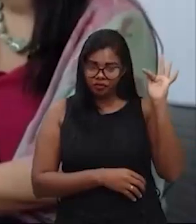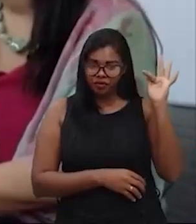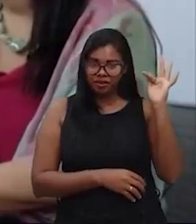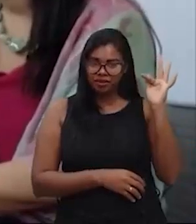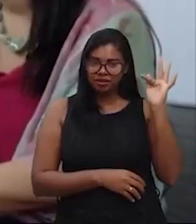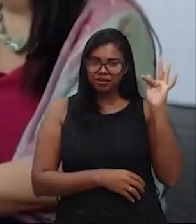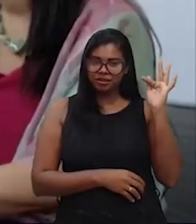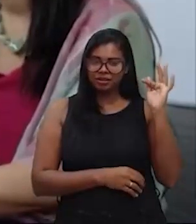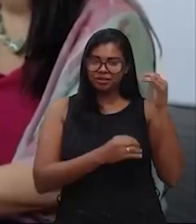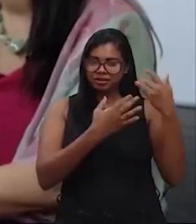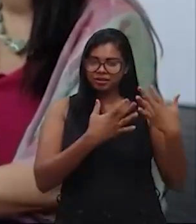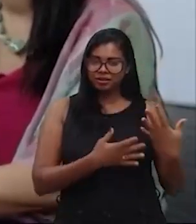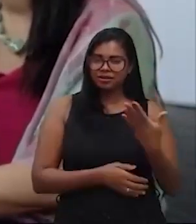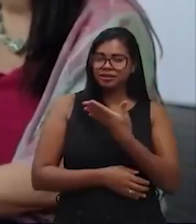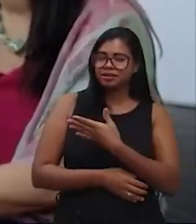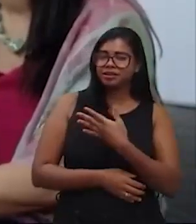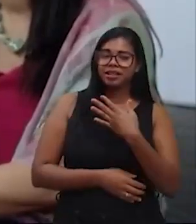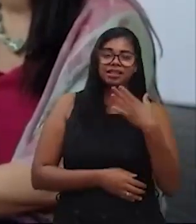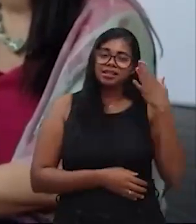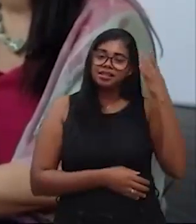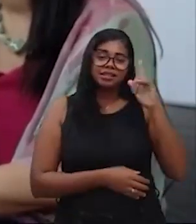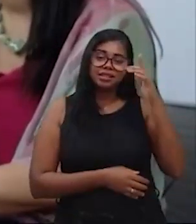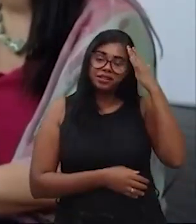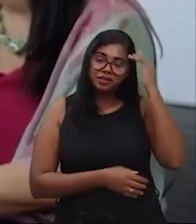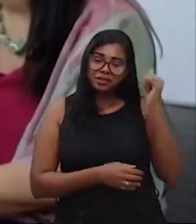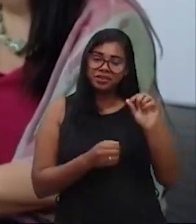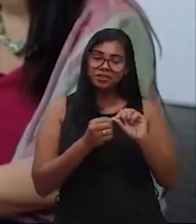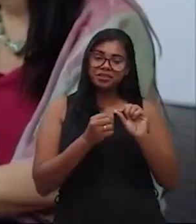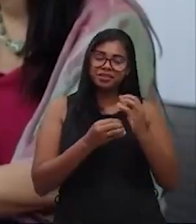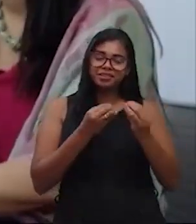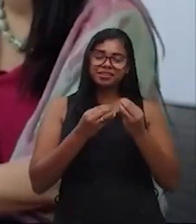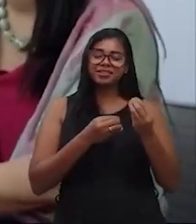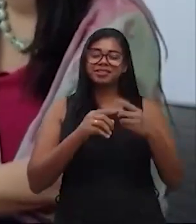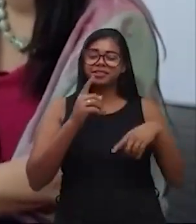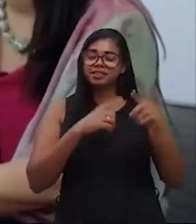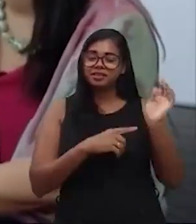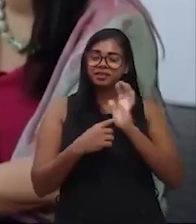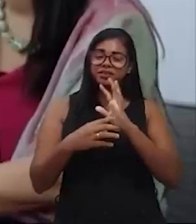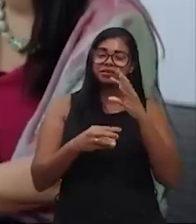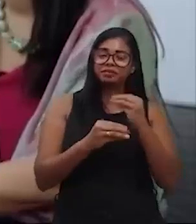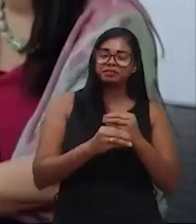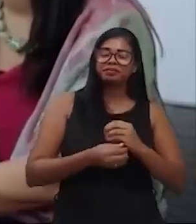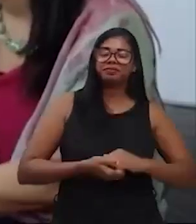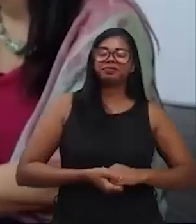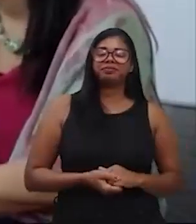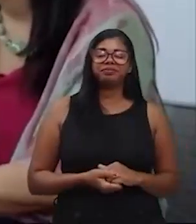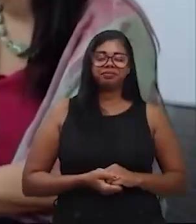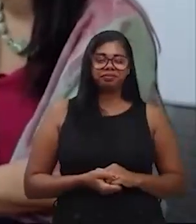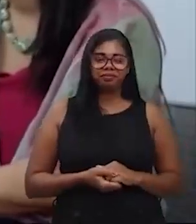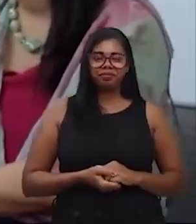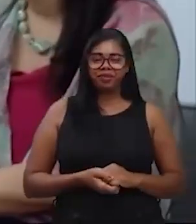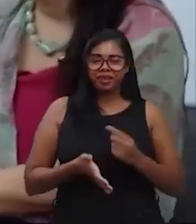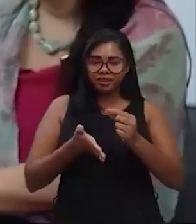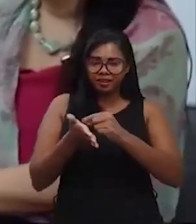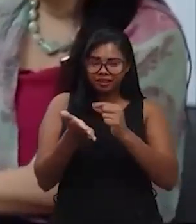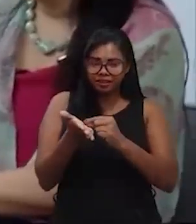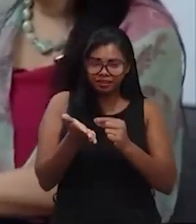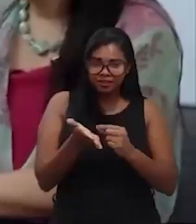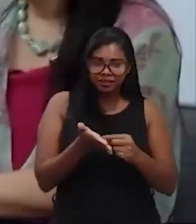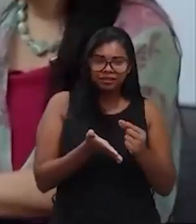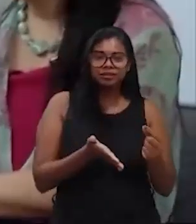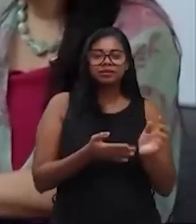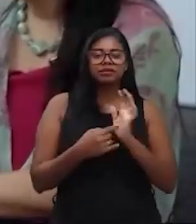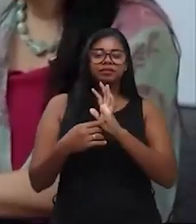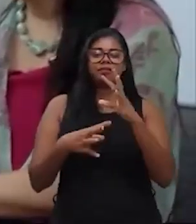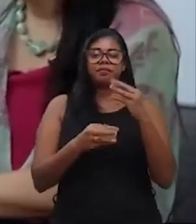você faz. Bem rococó. Eu não sei fazer. Aí eu comecei a fazer ao contrário. Olha que aprendi, só que é ao contrário. Então,